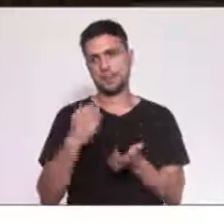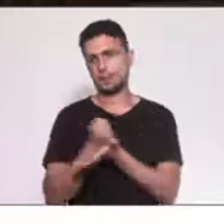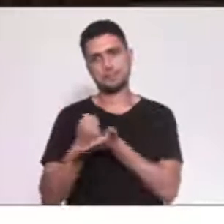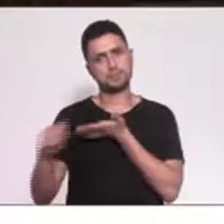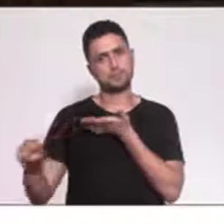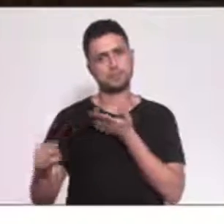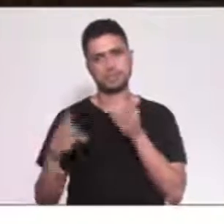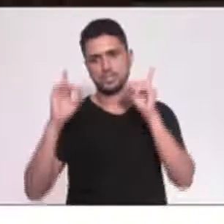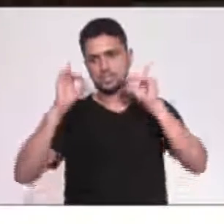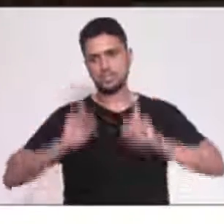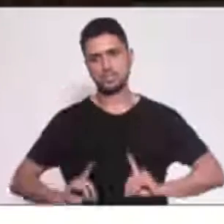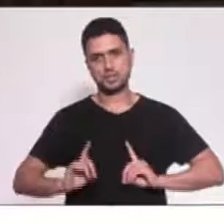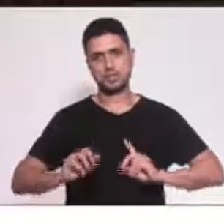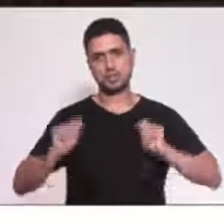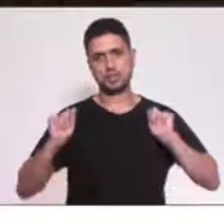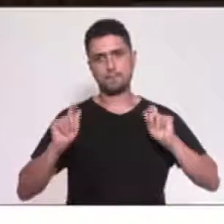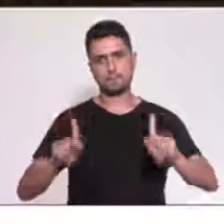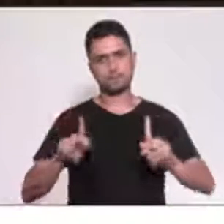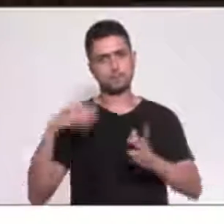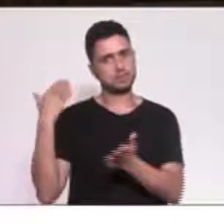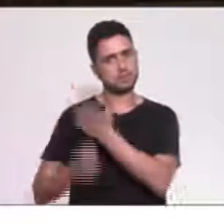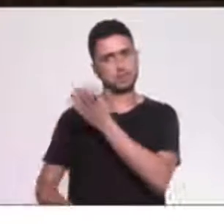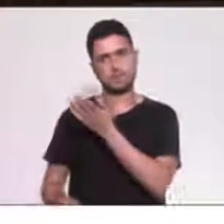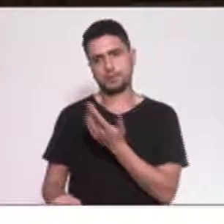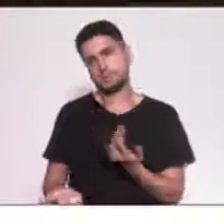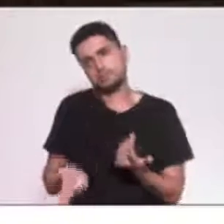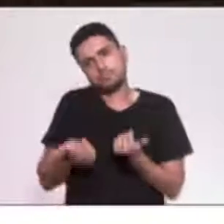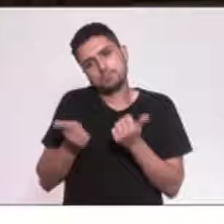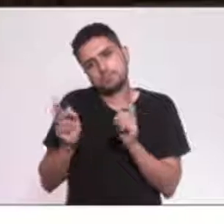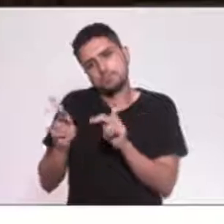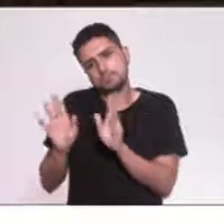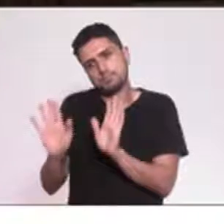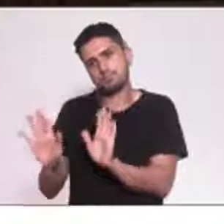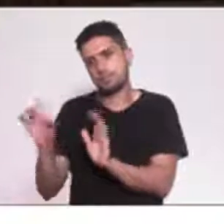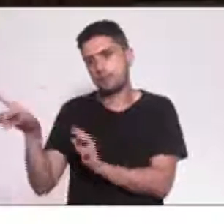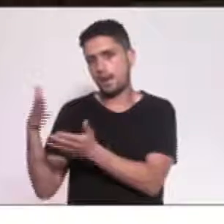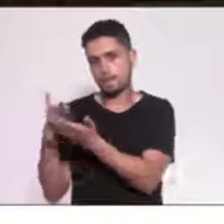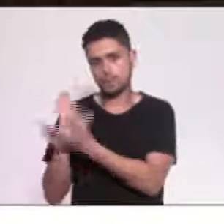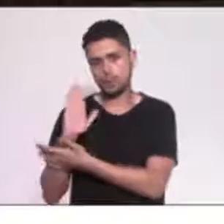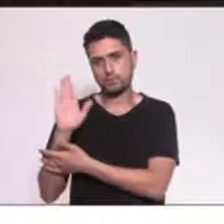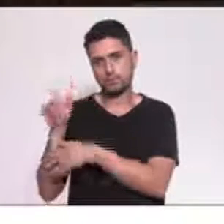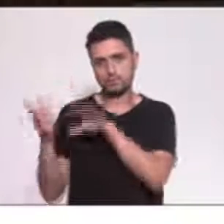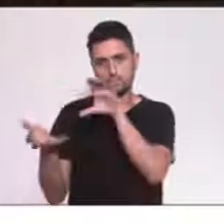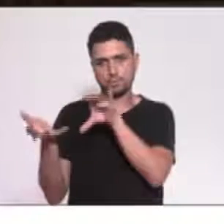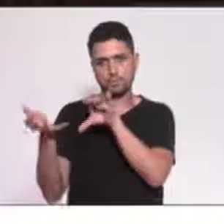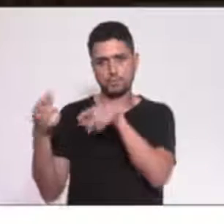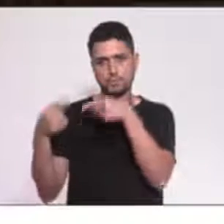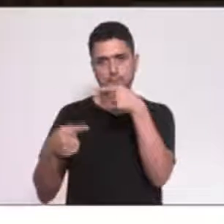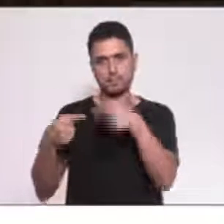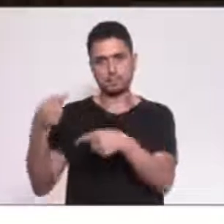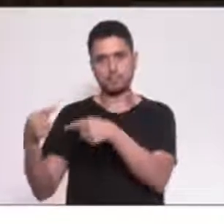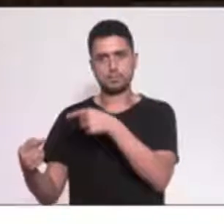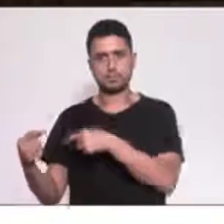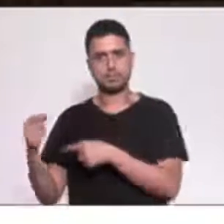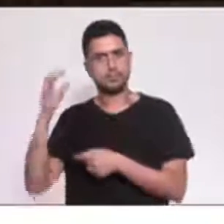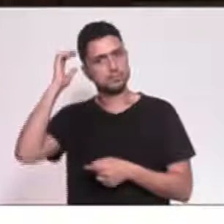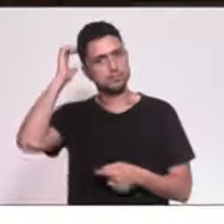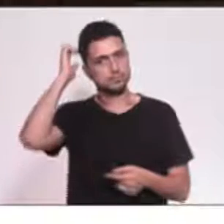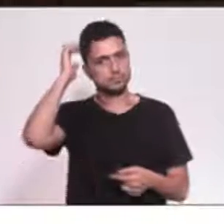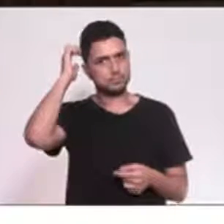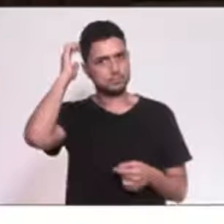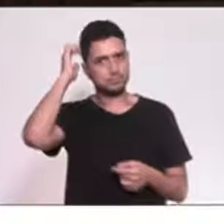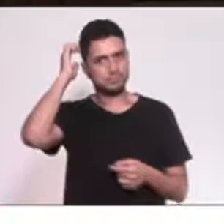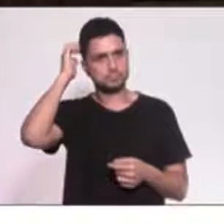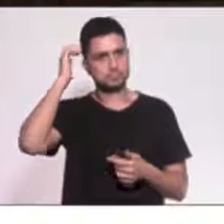do direito à aposentadoria, mas votada a agenda da reforma da Previdência, a agenda estruturante central sobre a qual o